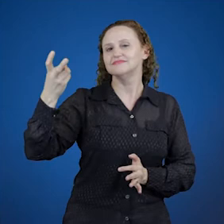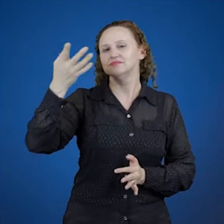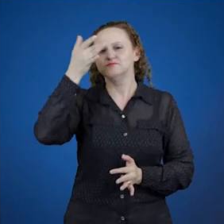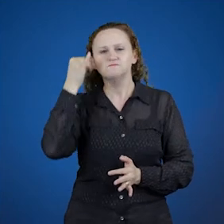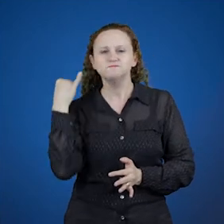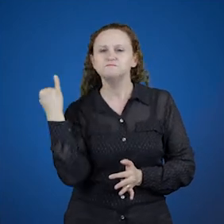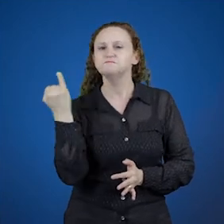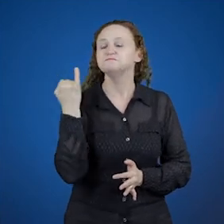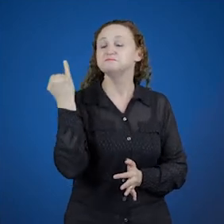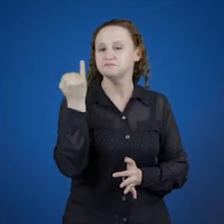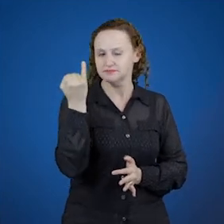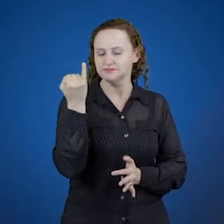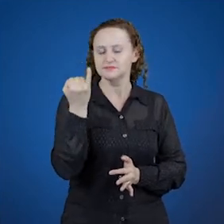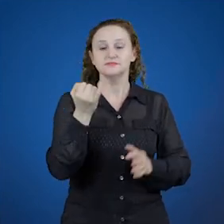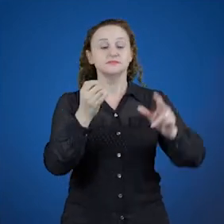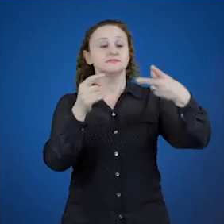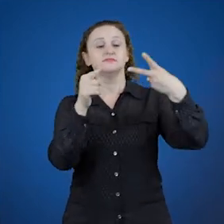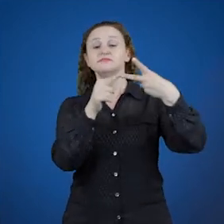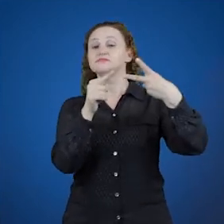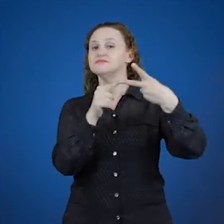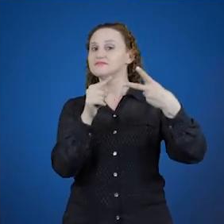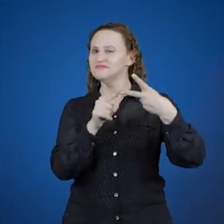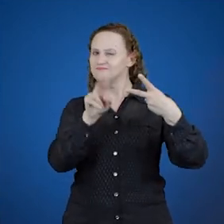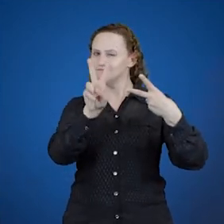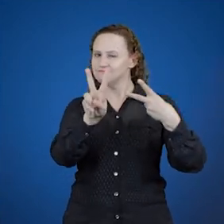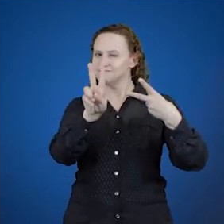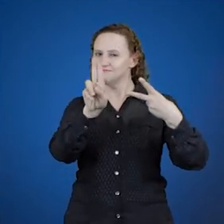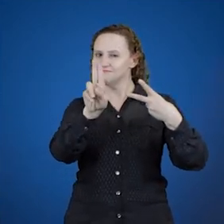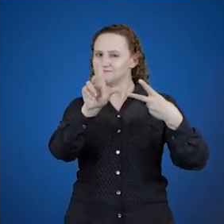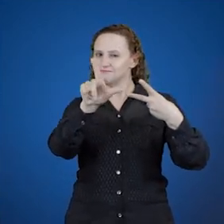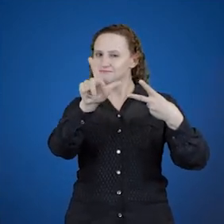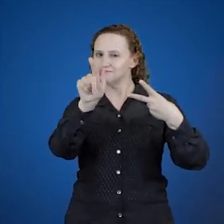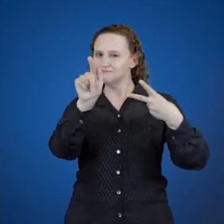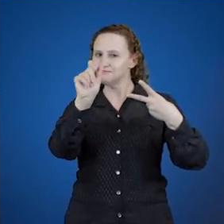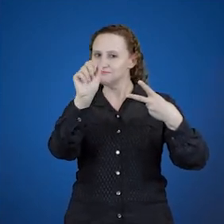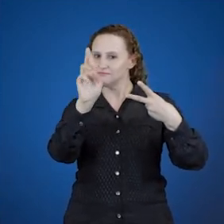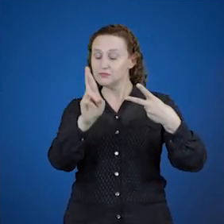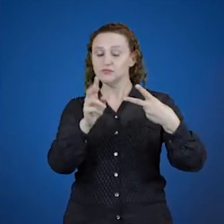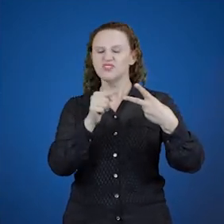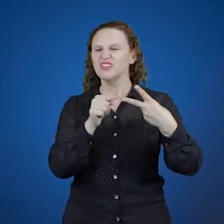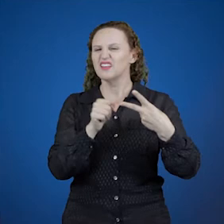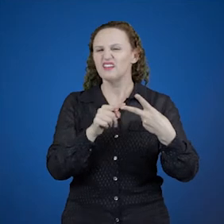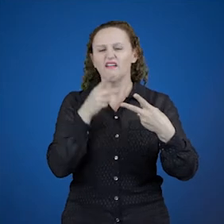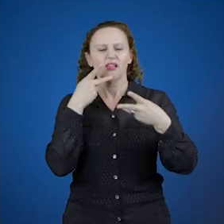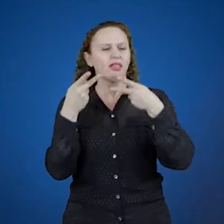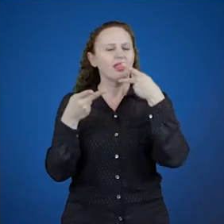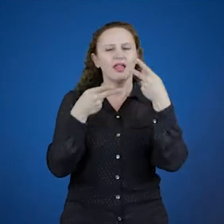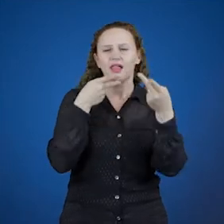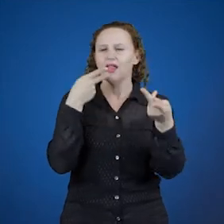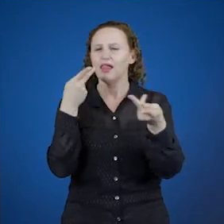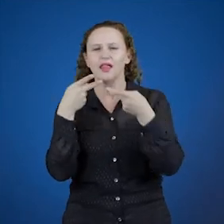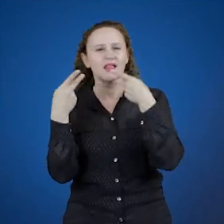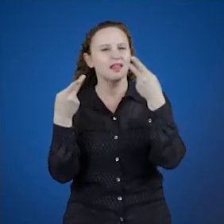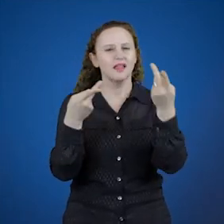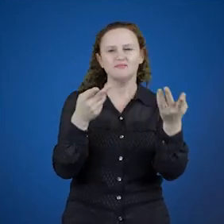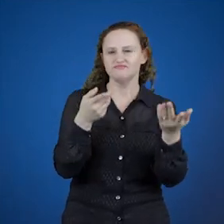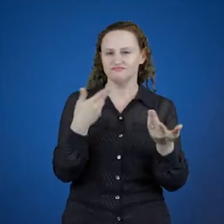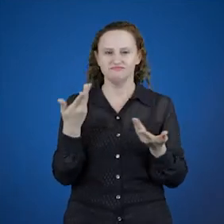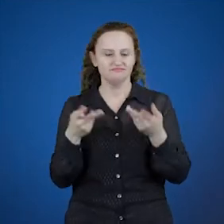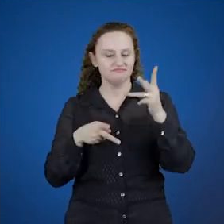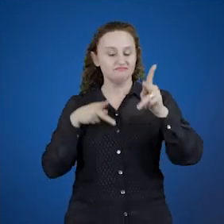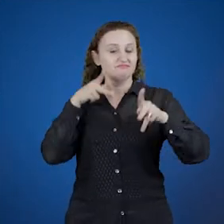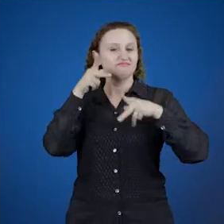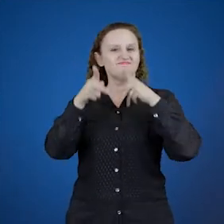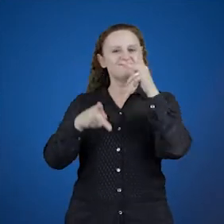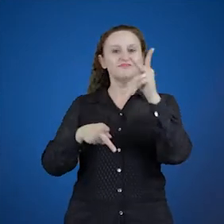pelos catedráticos e o latim vulgar era uma outra modalidade quero latim falado pelo